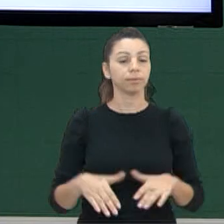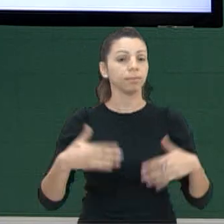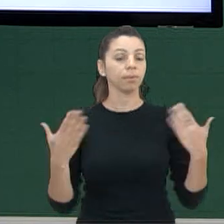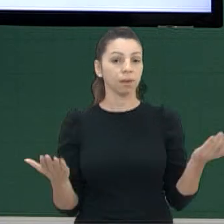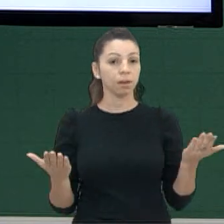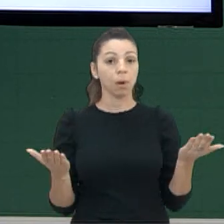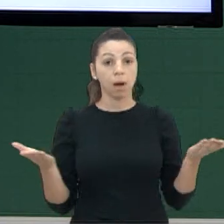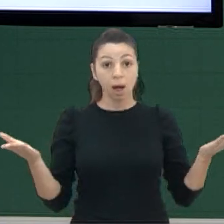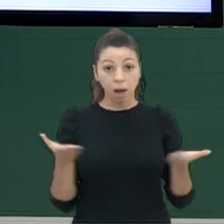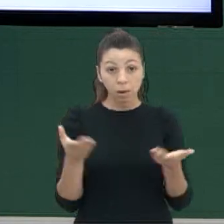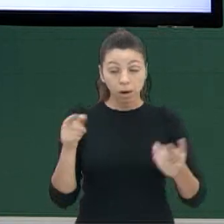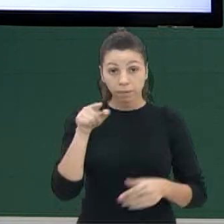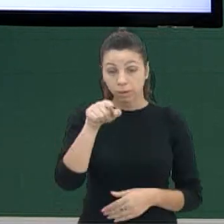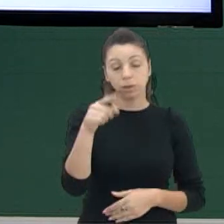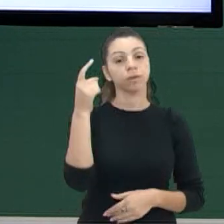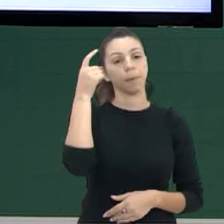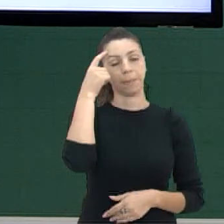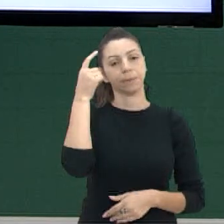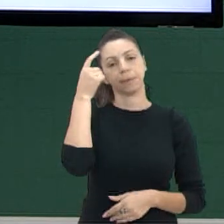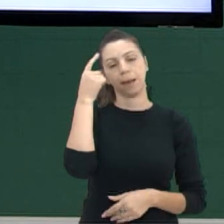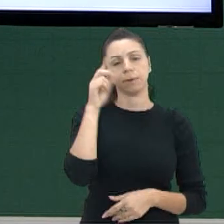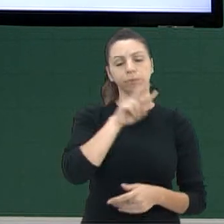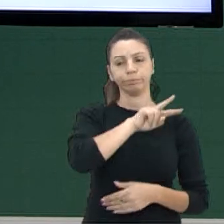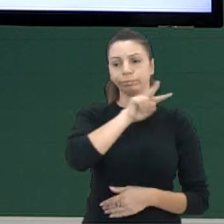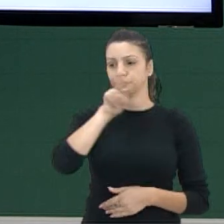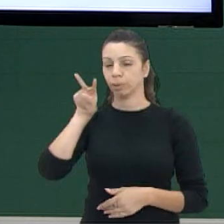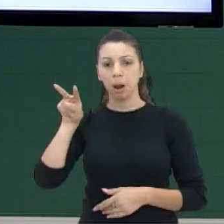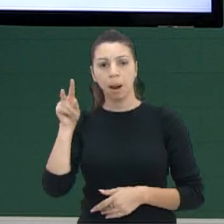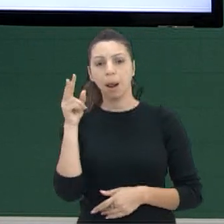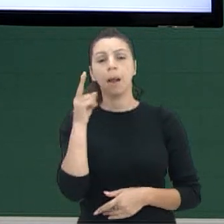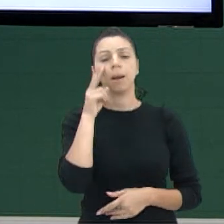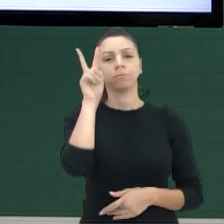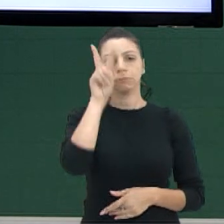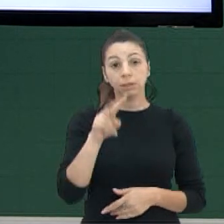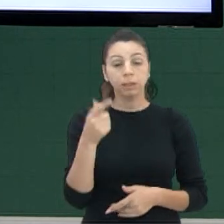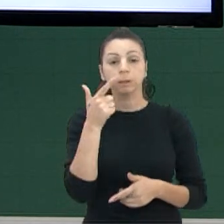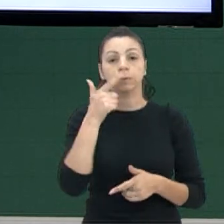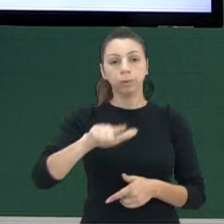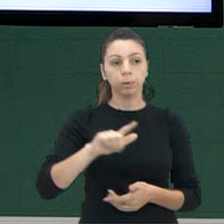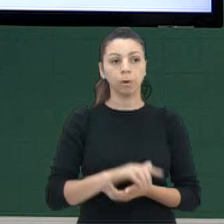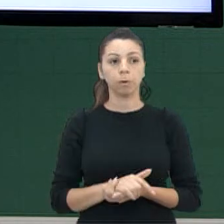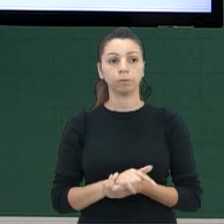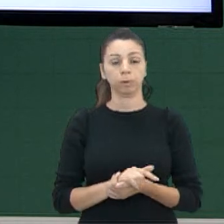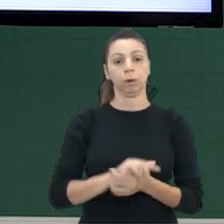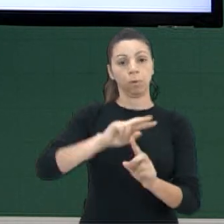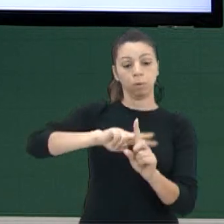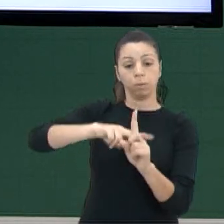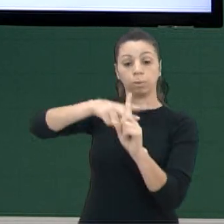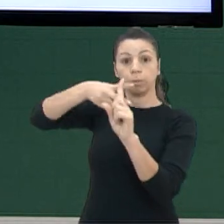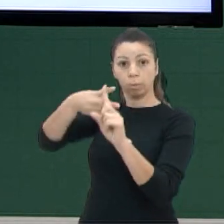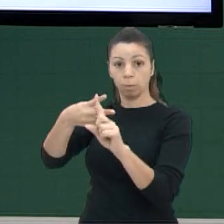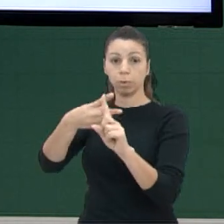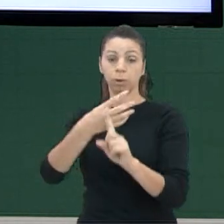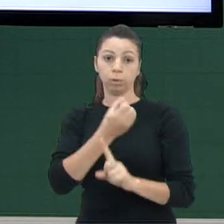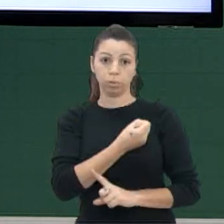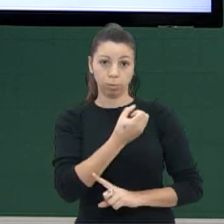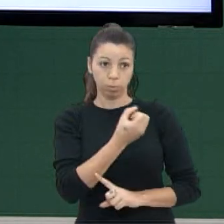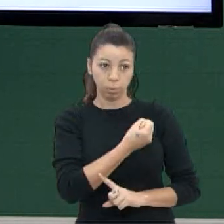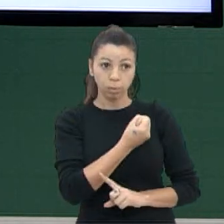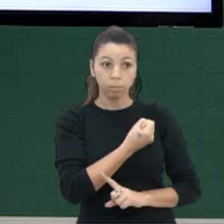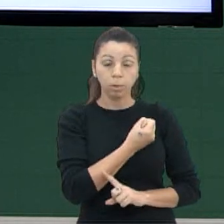Então, agora que vocês já deram uma lida, vou ler de novo com vocês. O dobro de um número